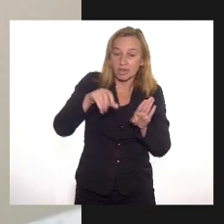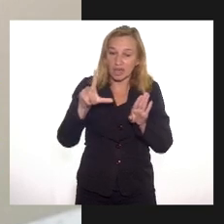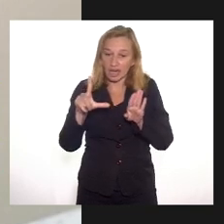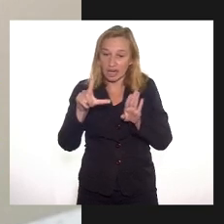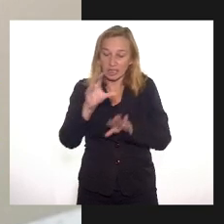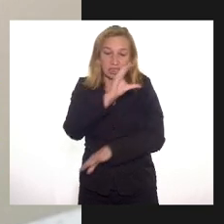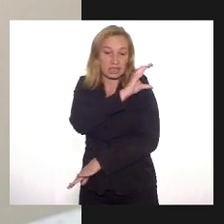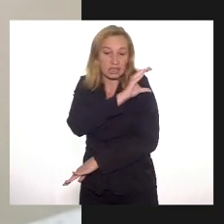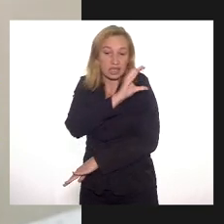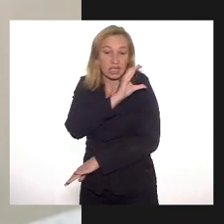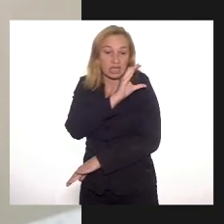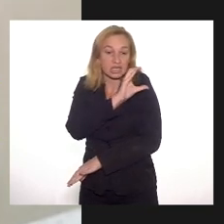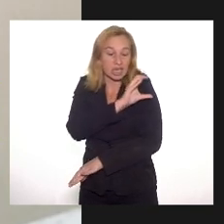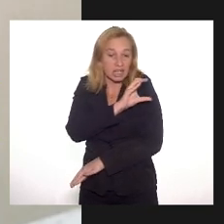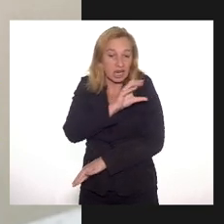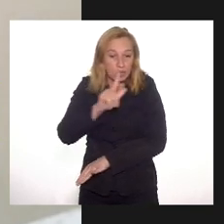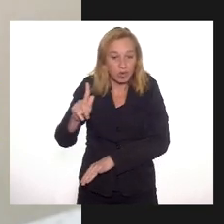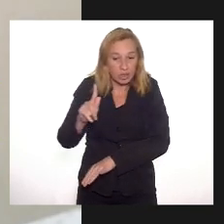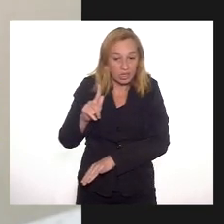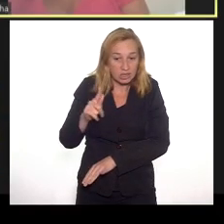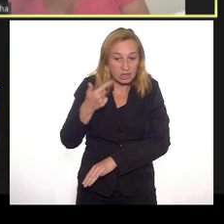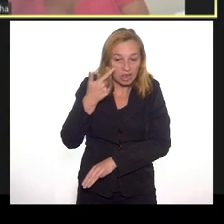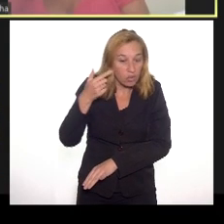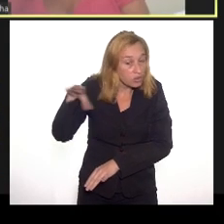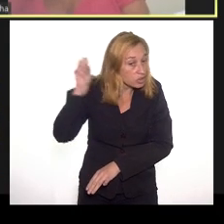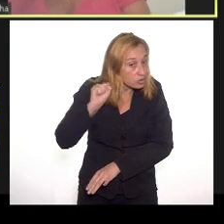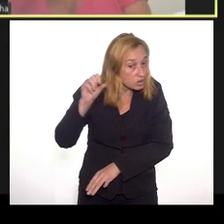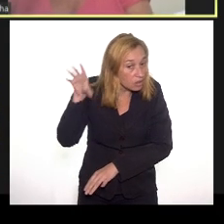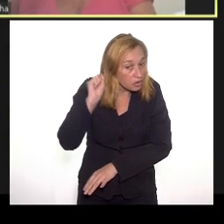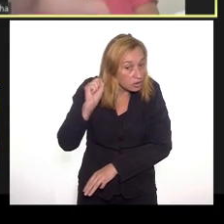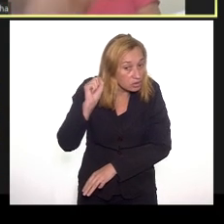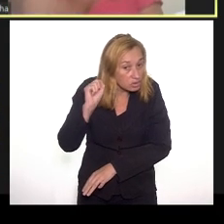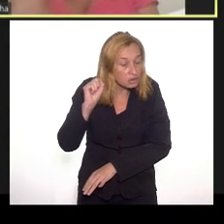ouvindo, presidente? Está dando para ouvir, gente?